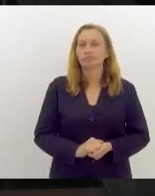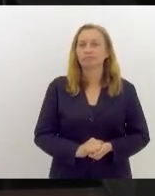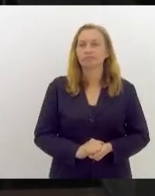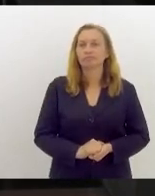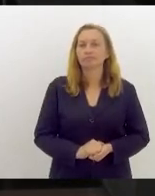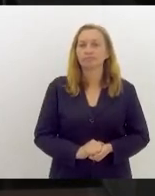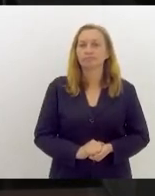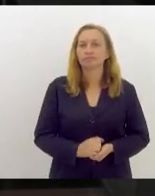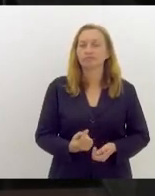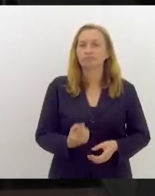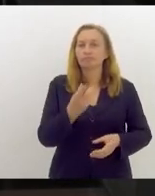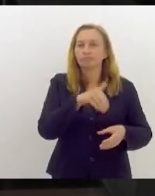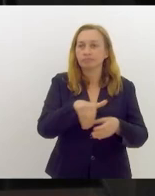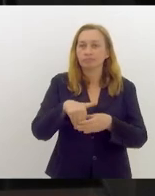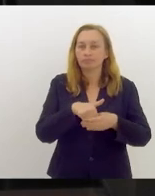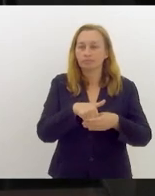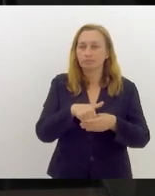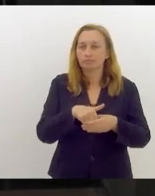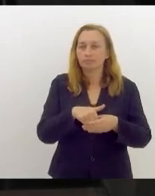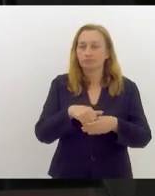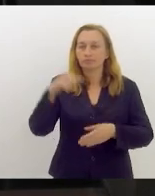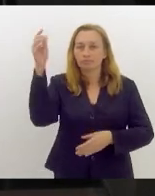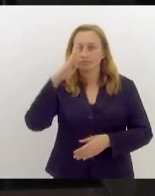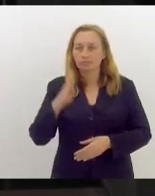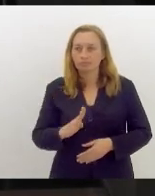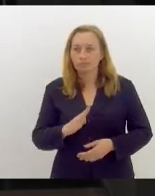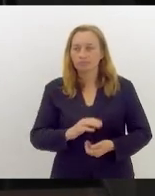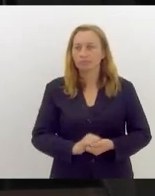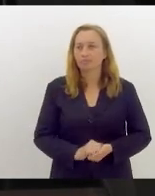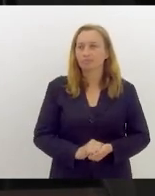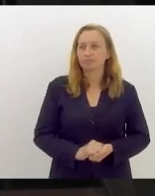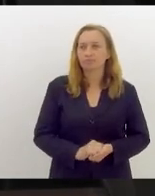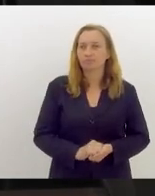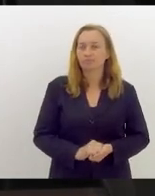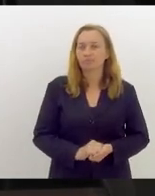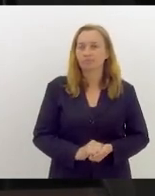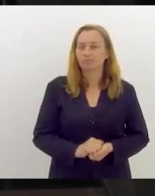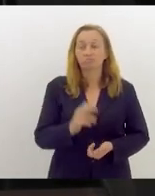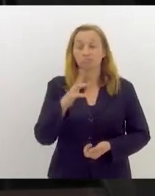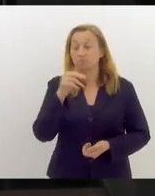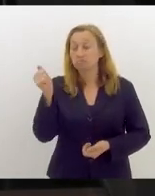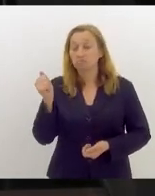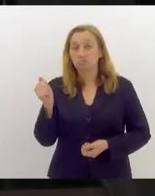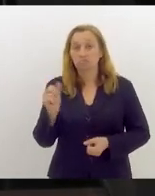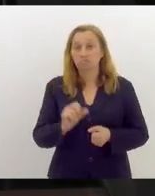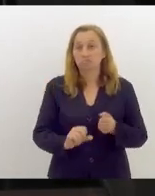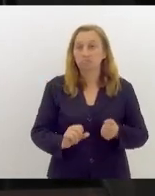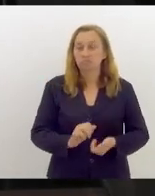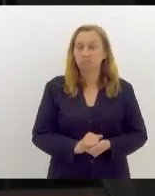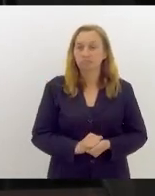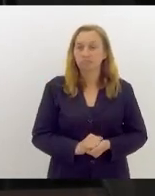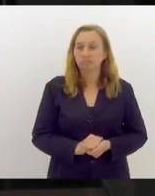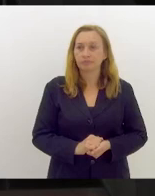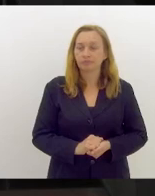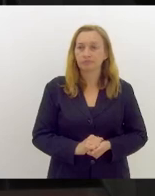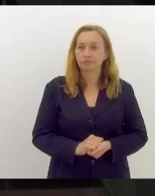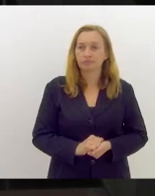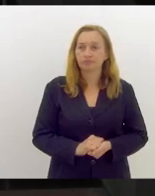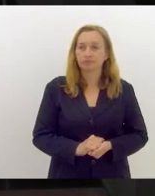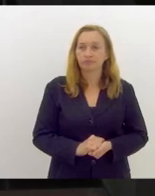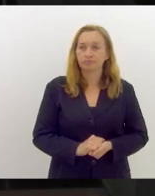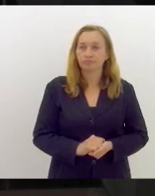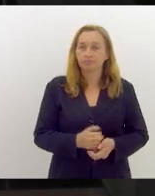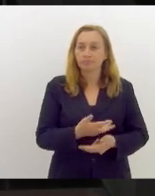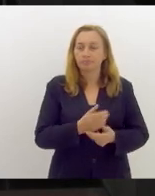e uma eleição no Brasil que jamais foi feita sob o manto de